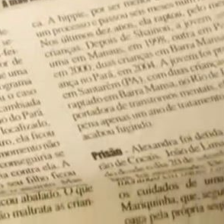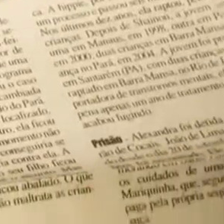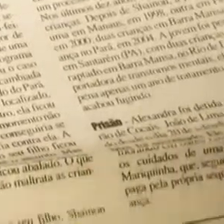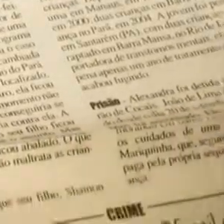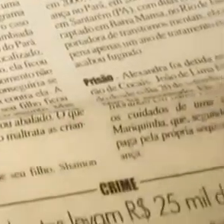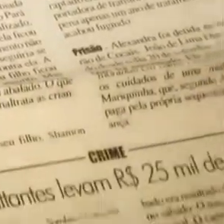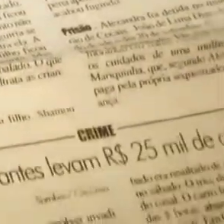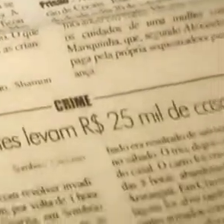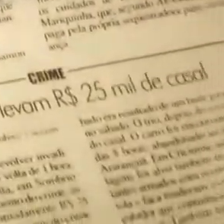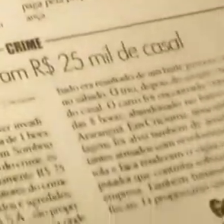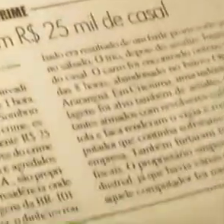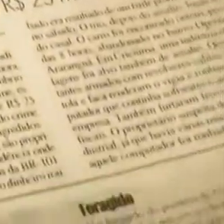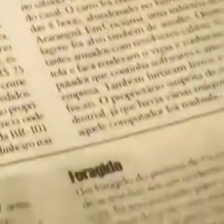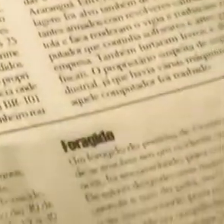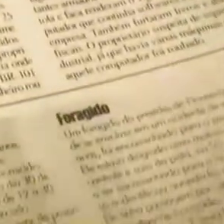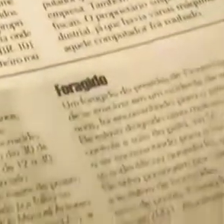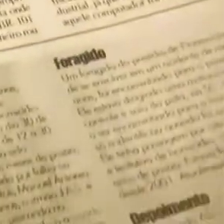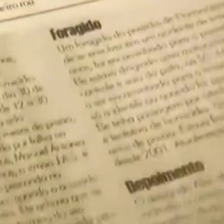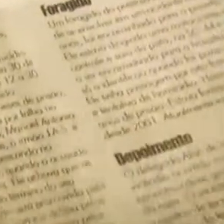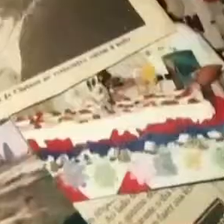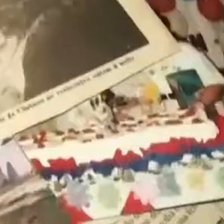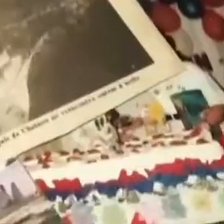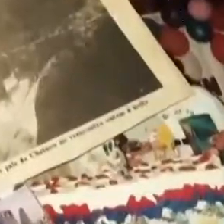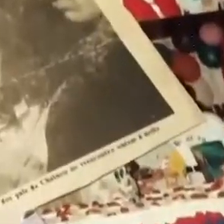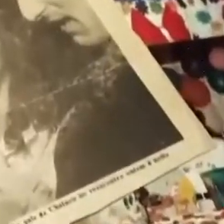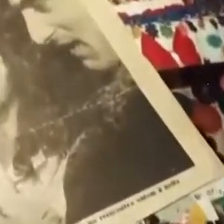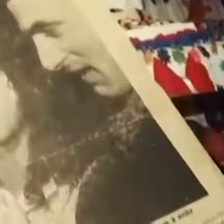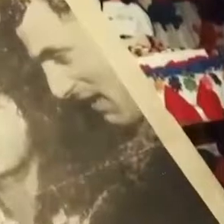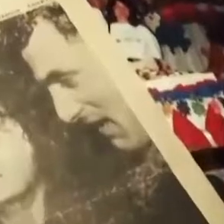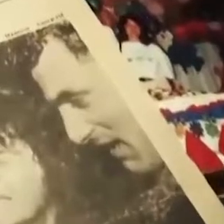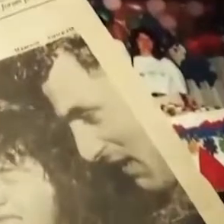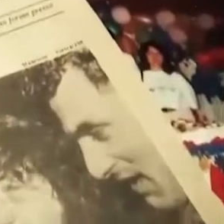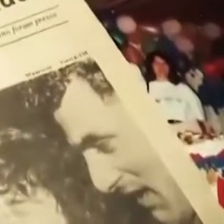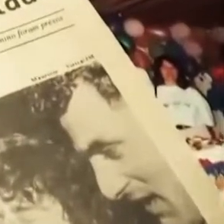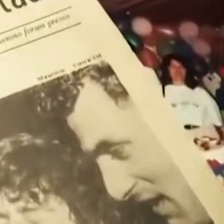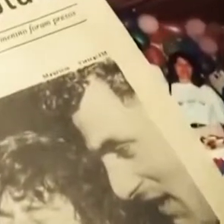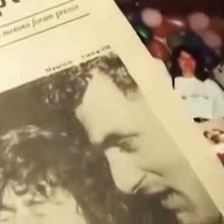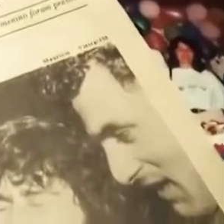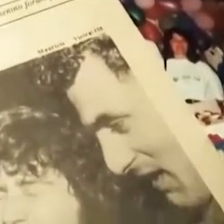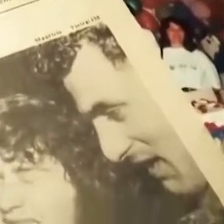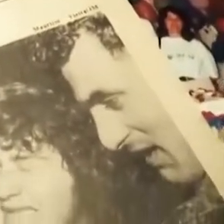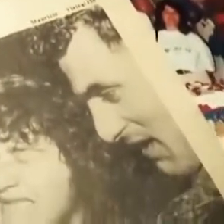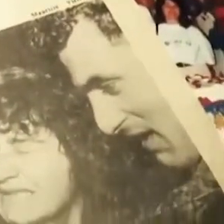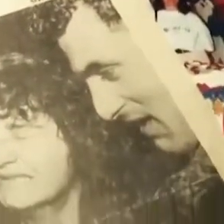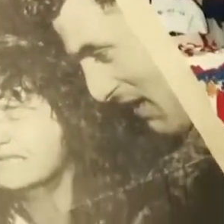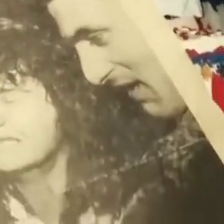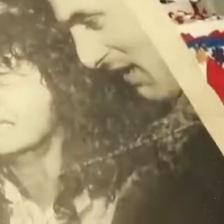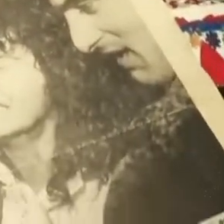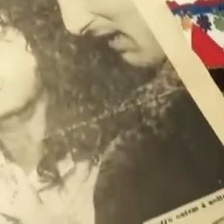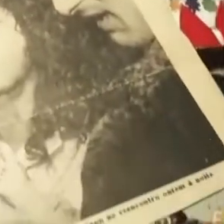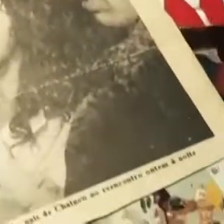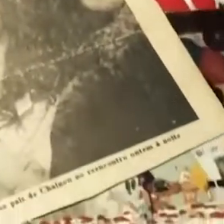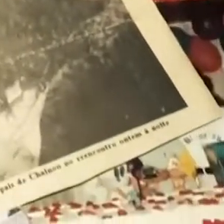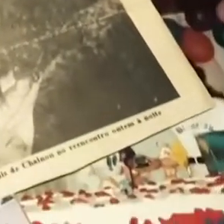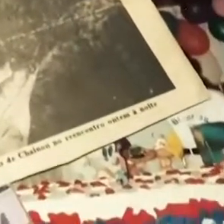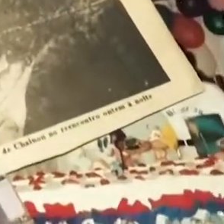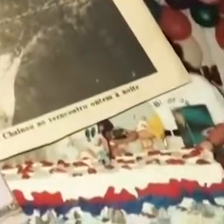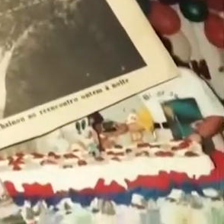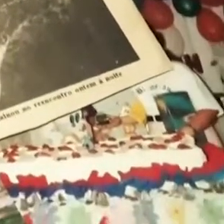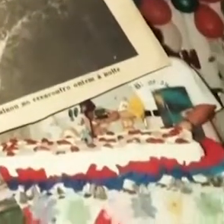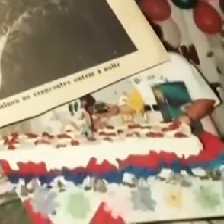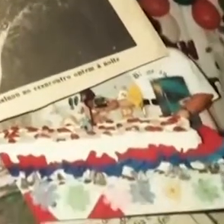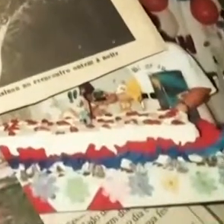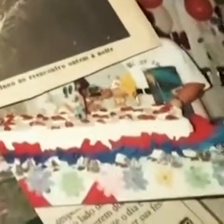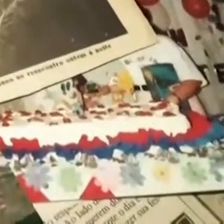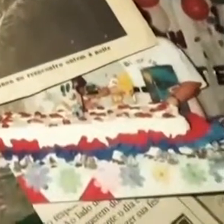dia, 5 horas da tarde, ela ligava. E ligava para a rádio, ligava. E muito importante também dizer que a imprensa ajudou